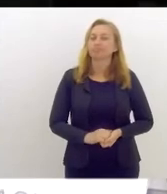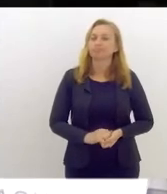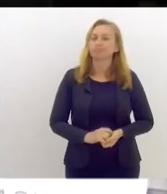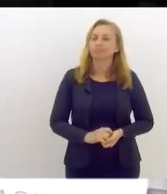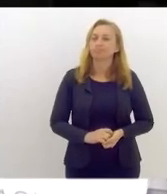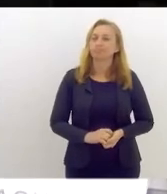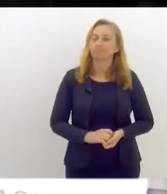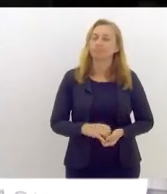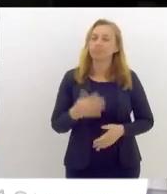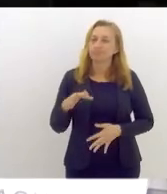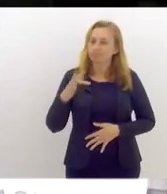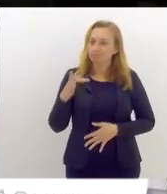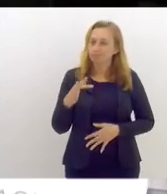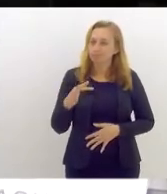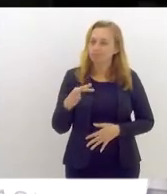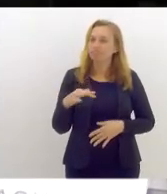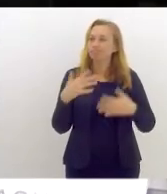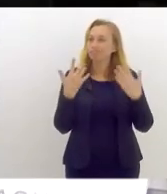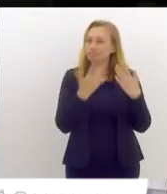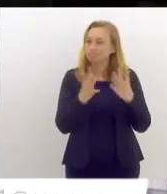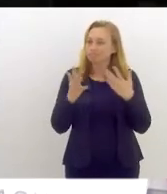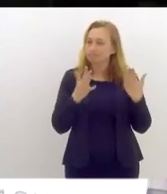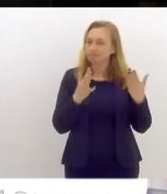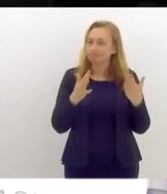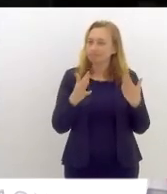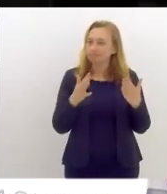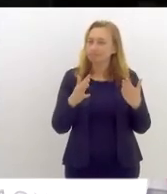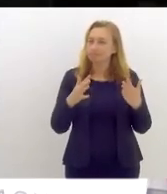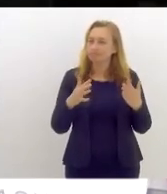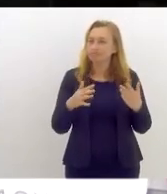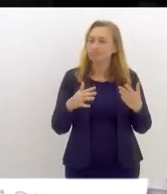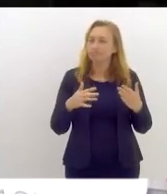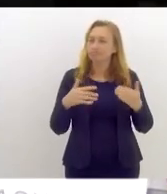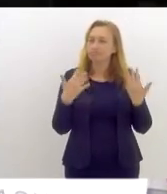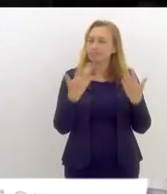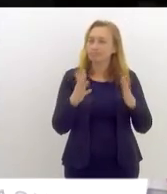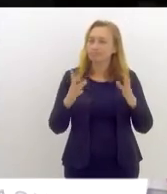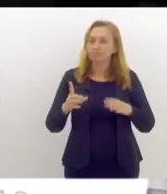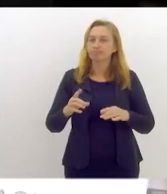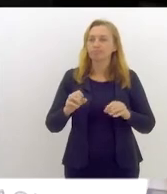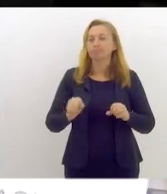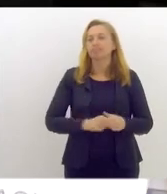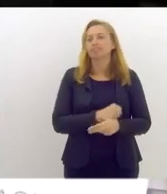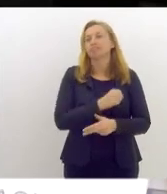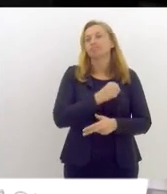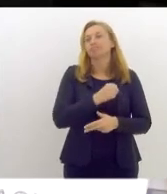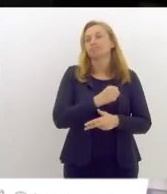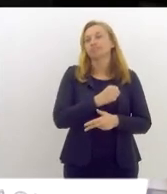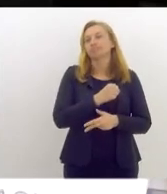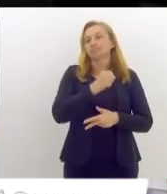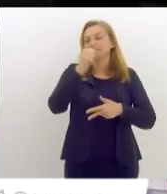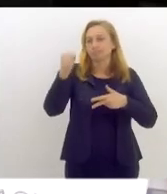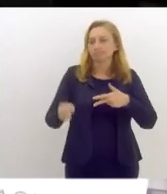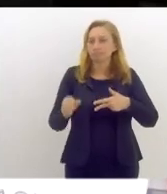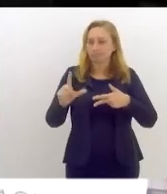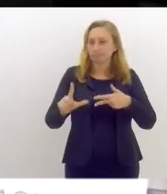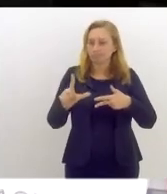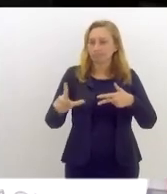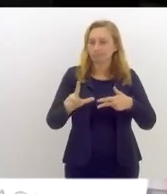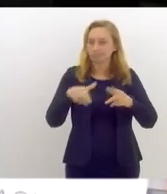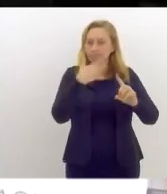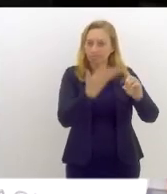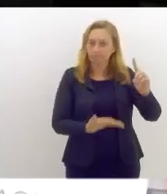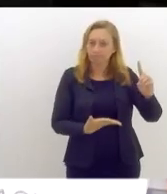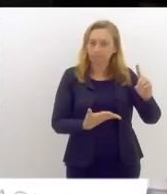sendo breve na minha saudação elogio o poder legislativo pela perfeita homenagem que presta